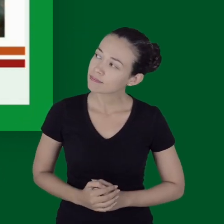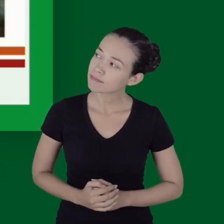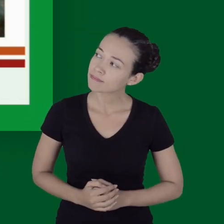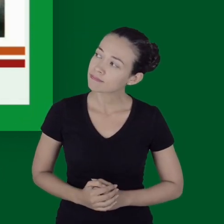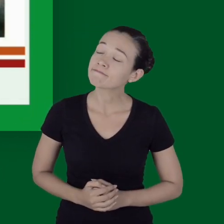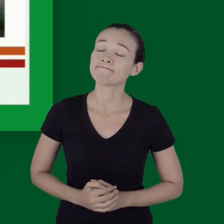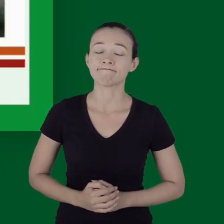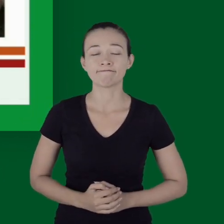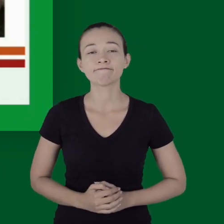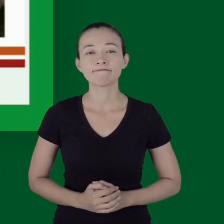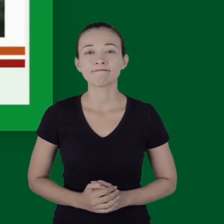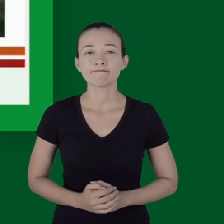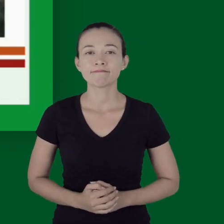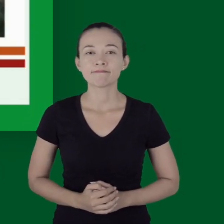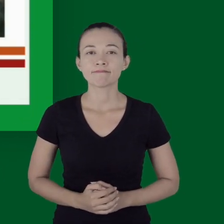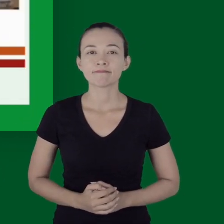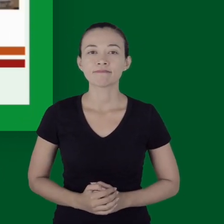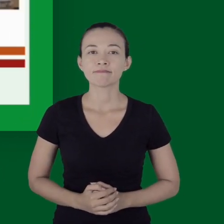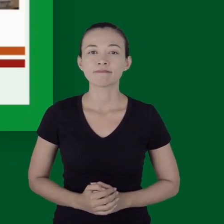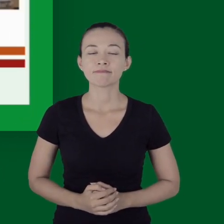nesses casos.